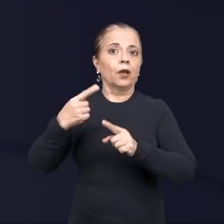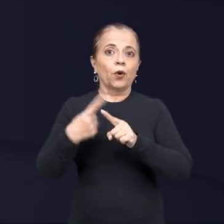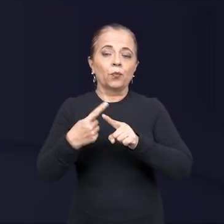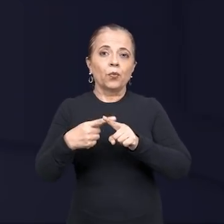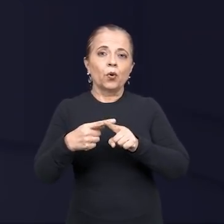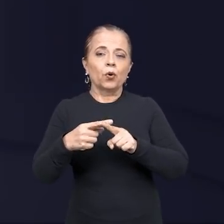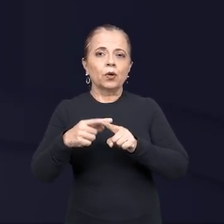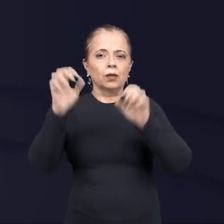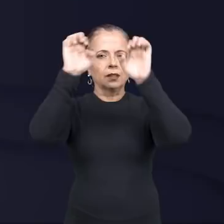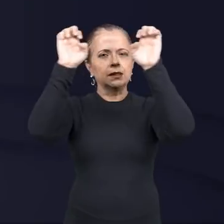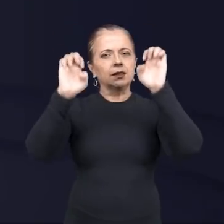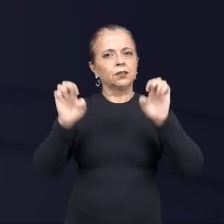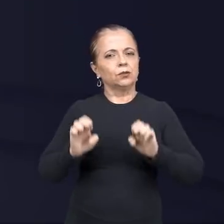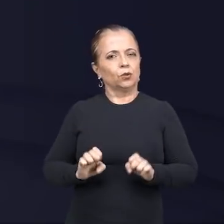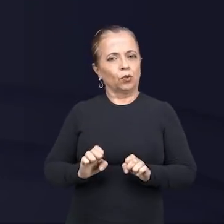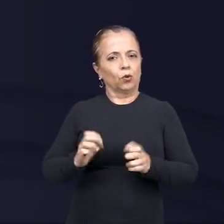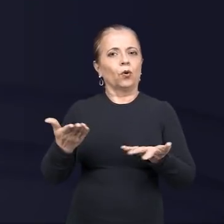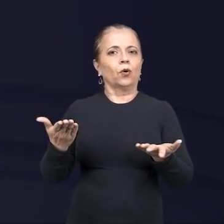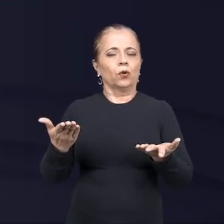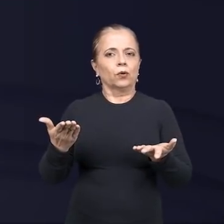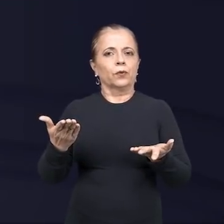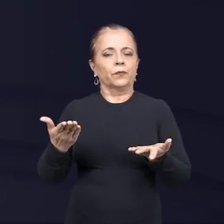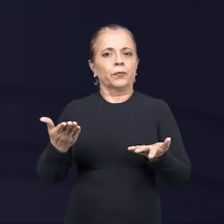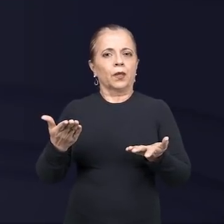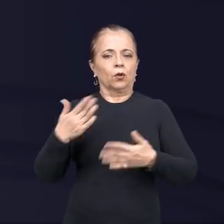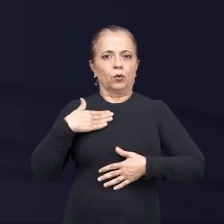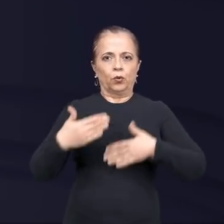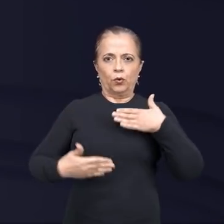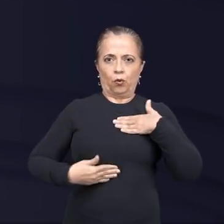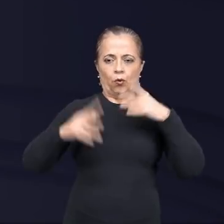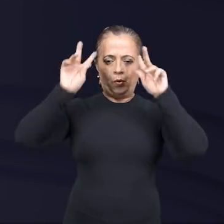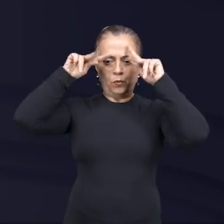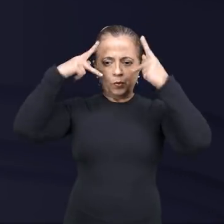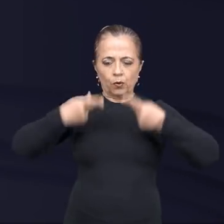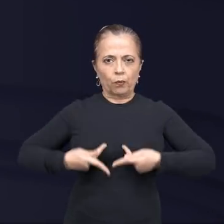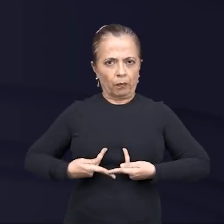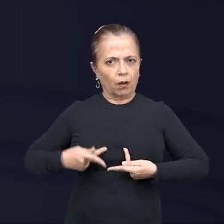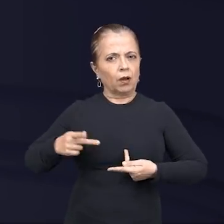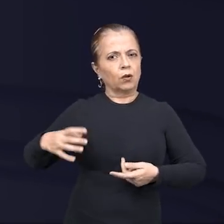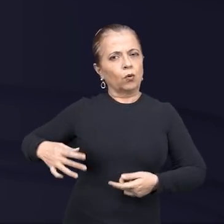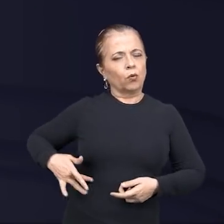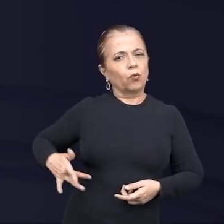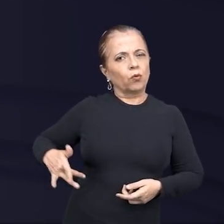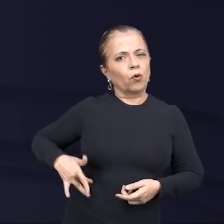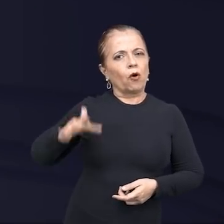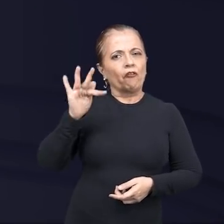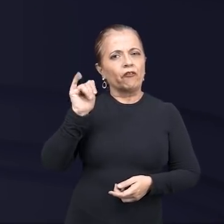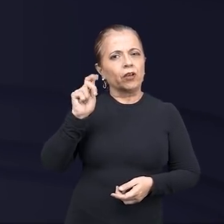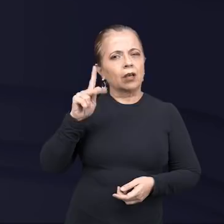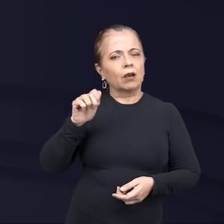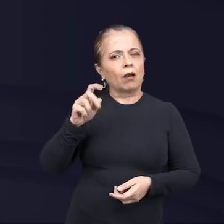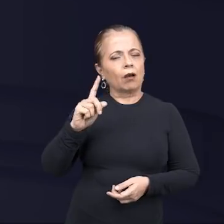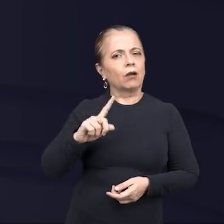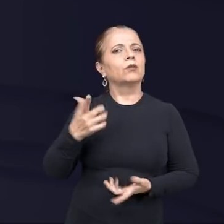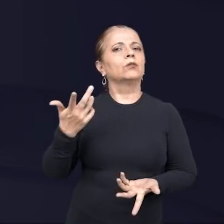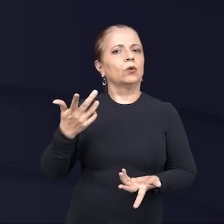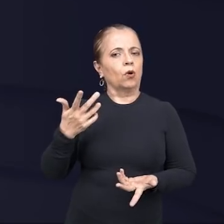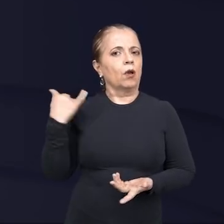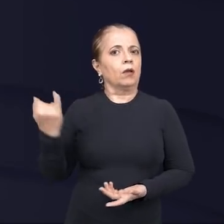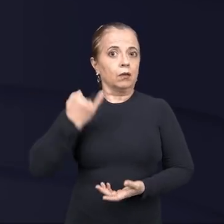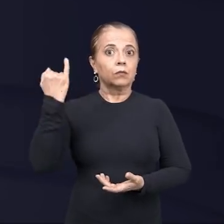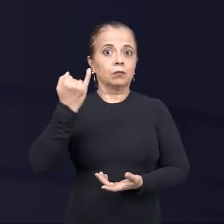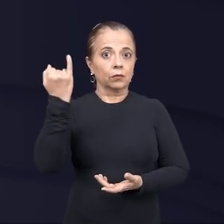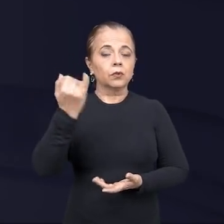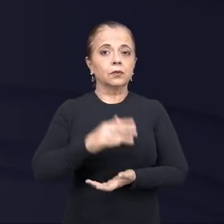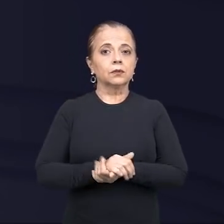mas ainda assim, na estrutura do corpo humano, é um órgão significativo. E para você ter uma lesão hepática, você